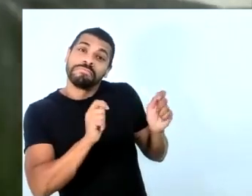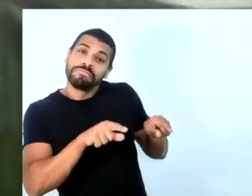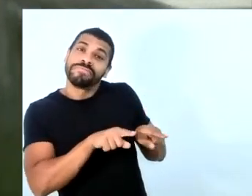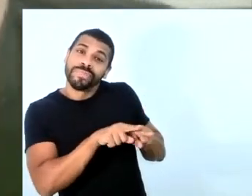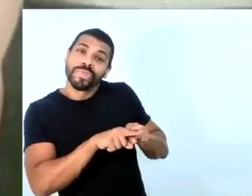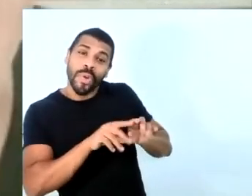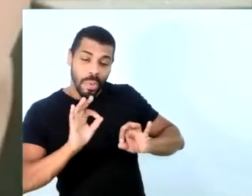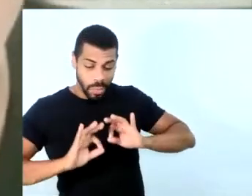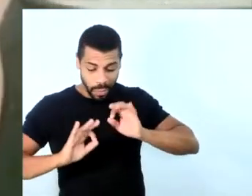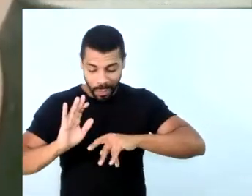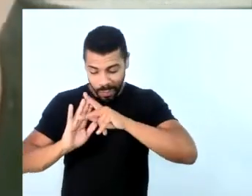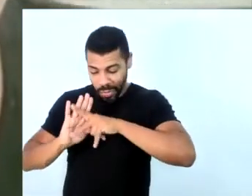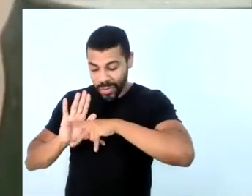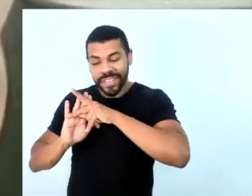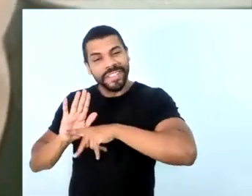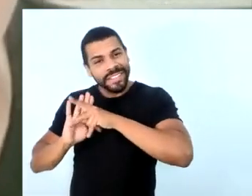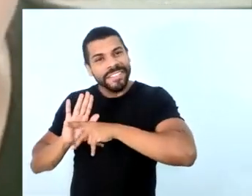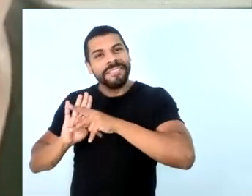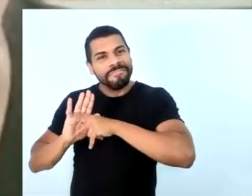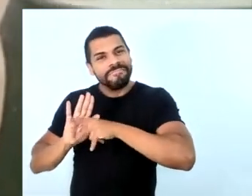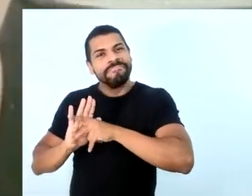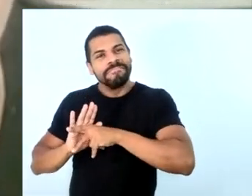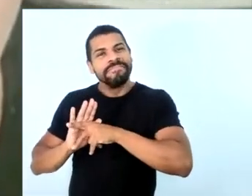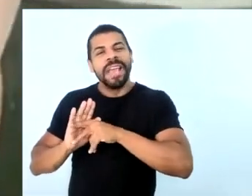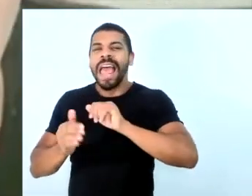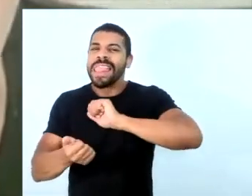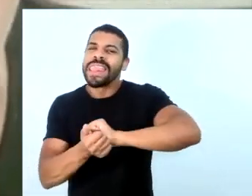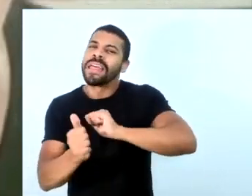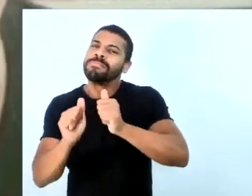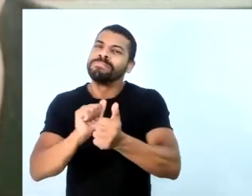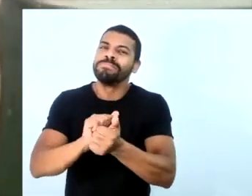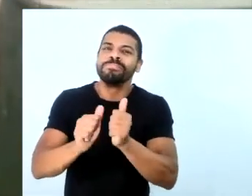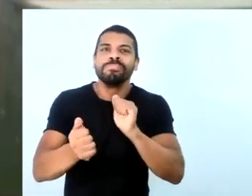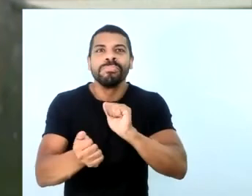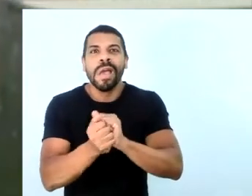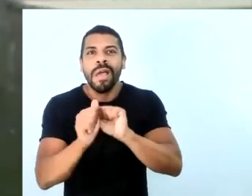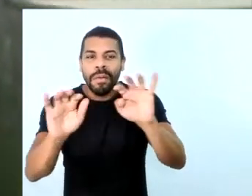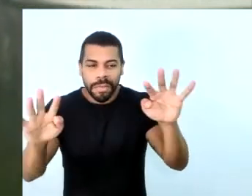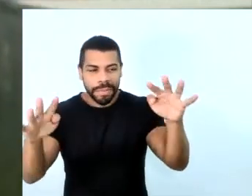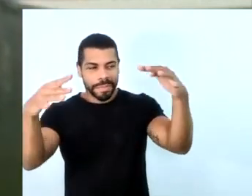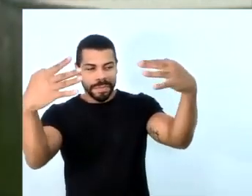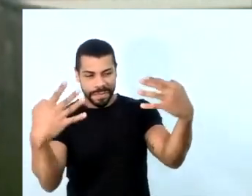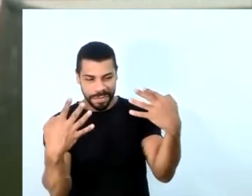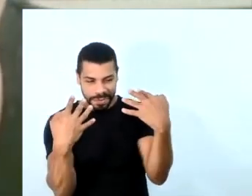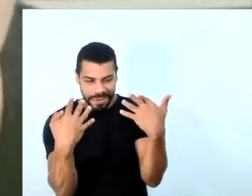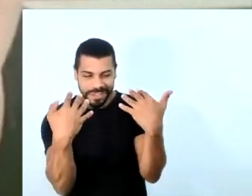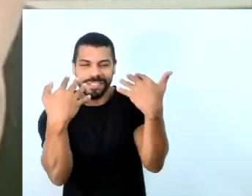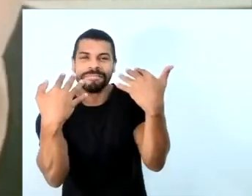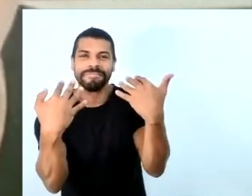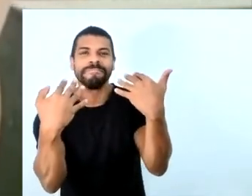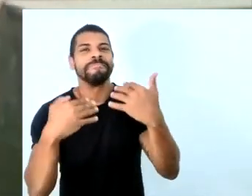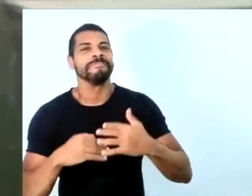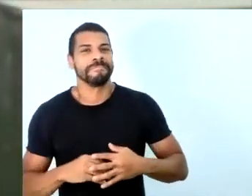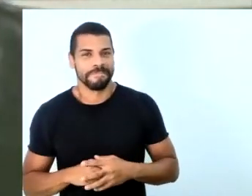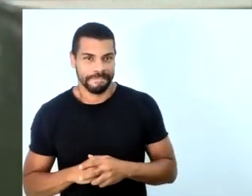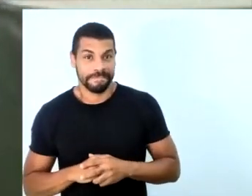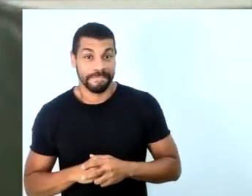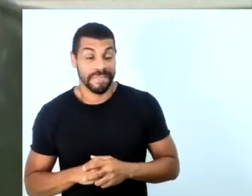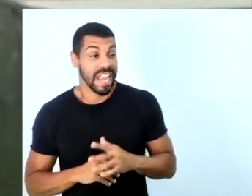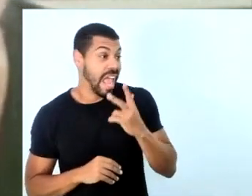ou agora ainda mais nos projetos que você mesma vai tirar aí de dentro para chamar as pessoas para realizar com você,